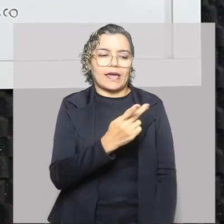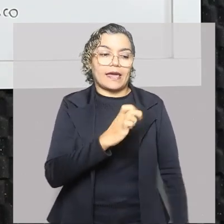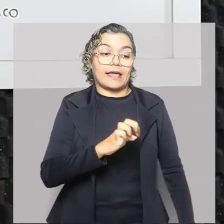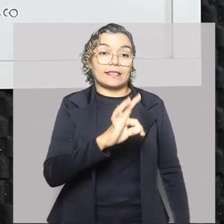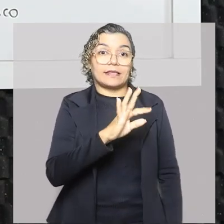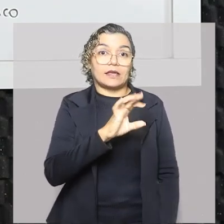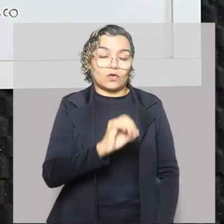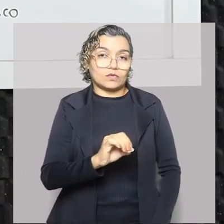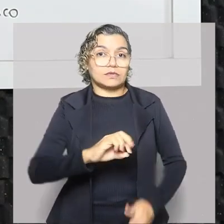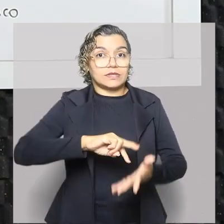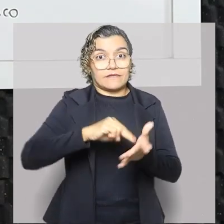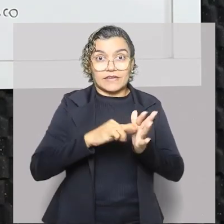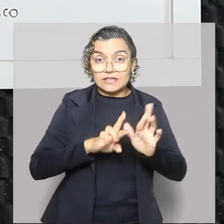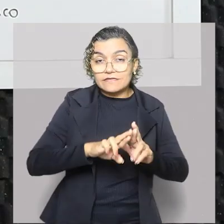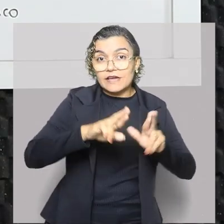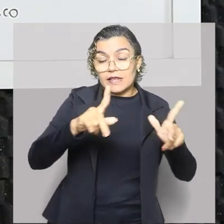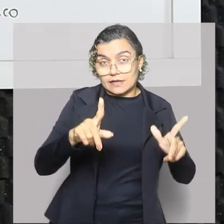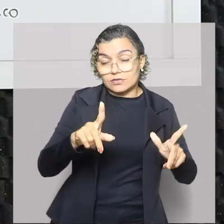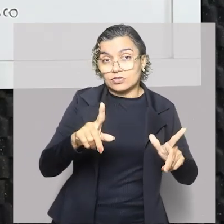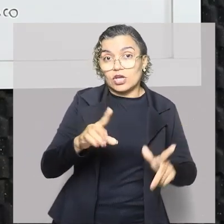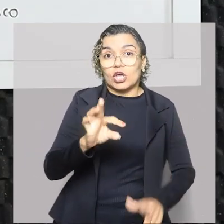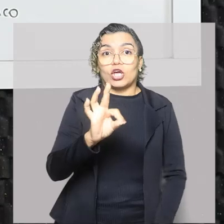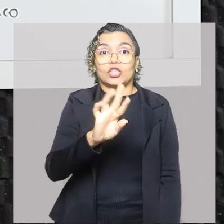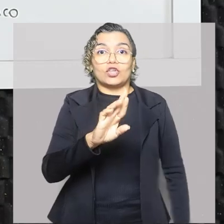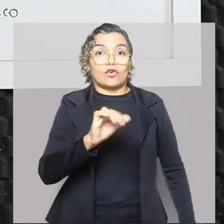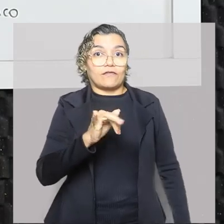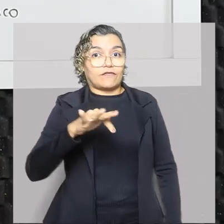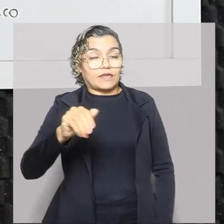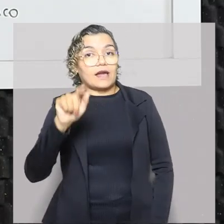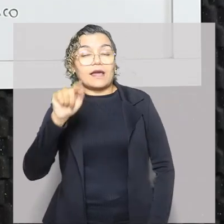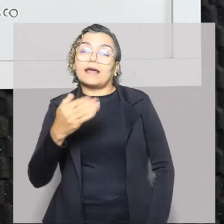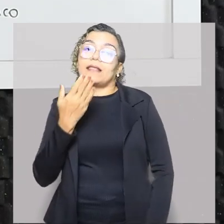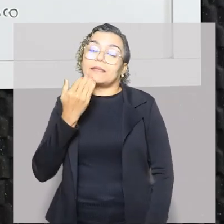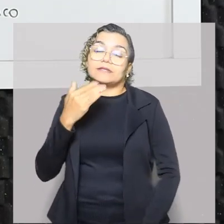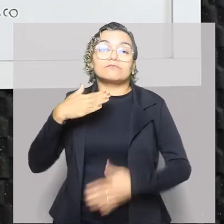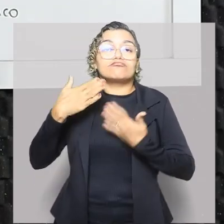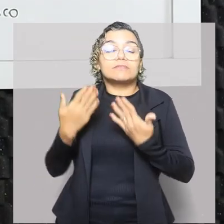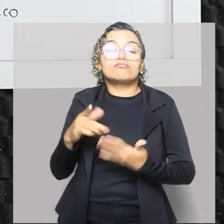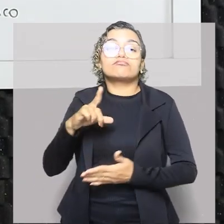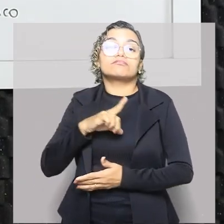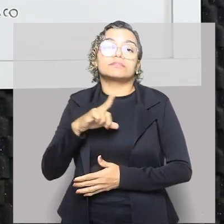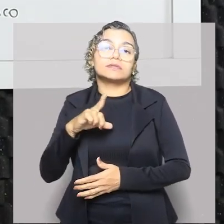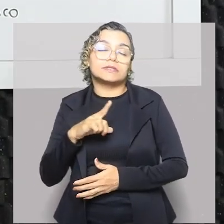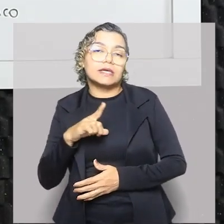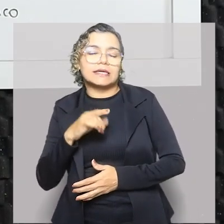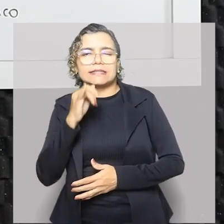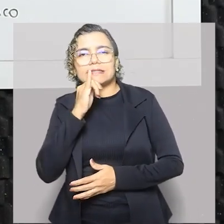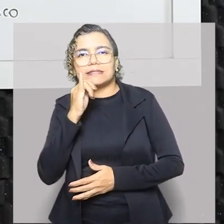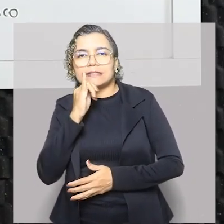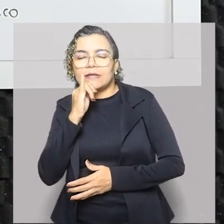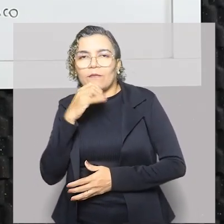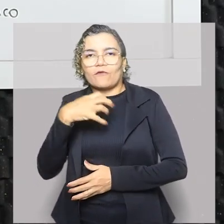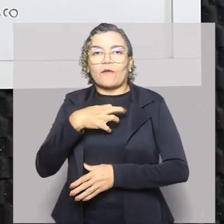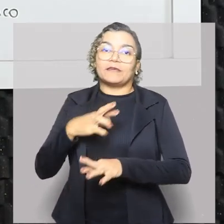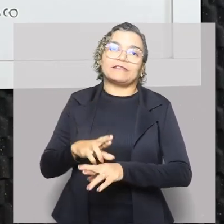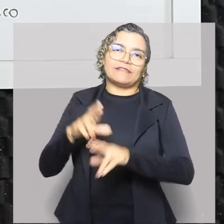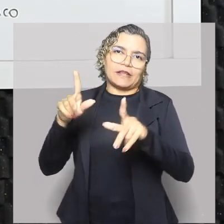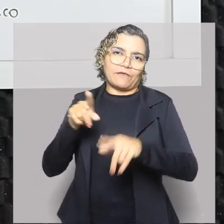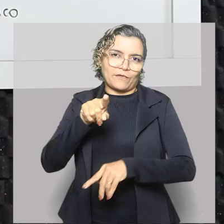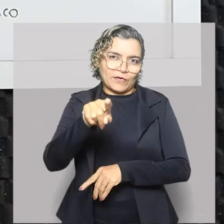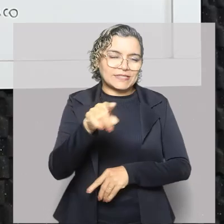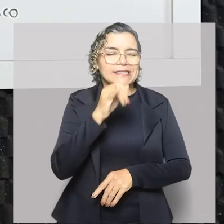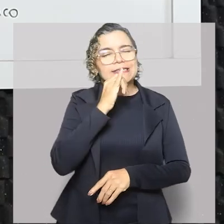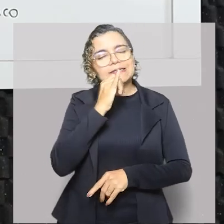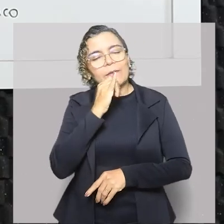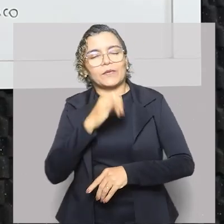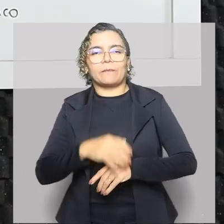dizer alimentação. Então, é o organismo que obtém ali, né, a sua fonte alimentar de uma maneira diferente. Você, né,